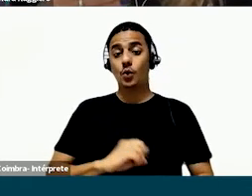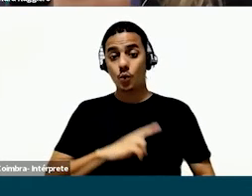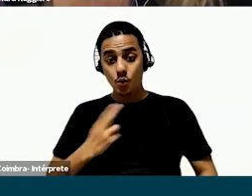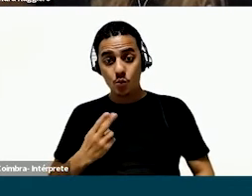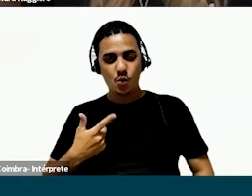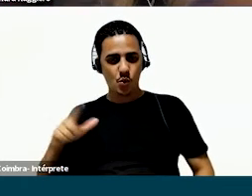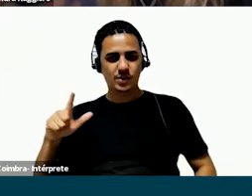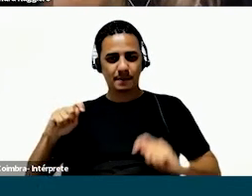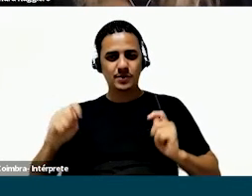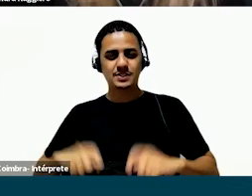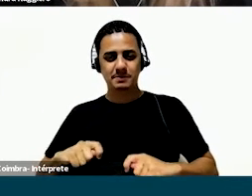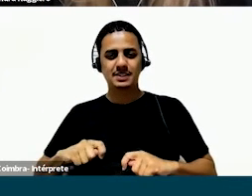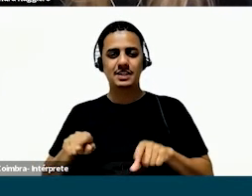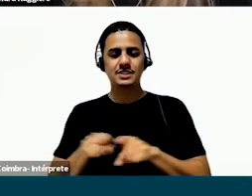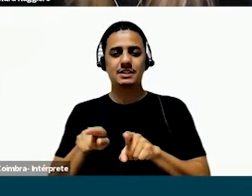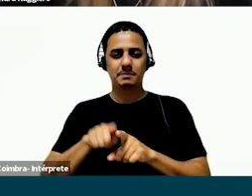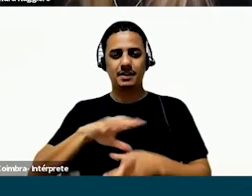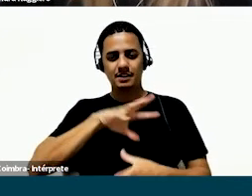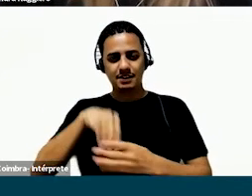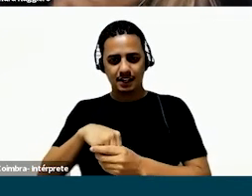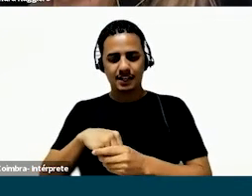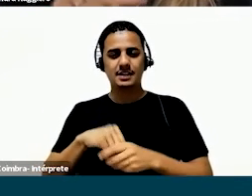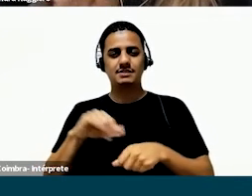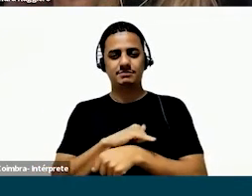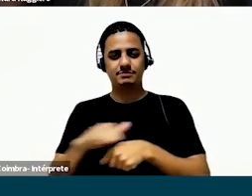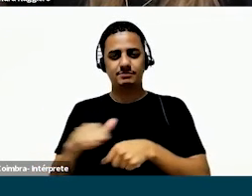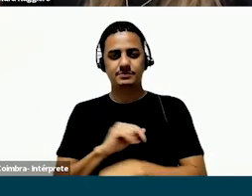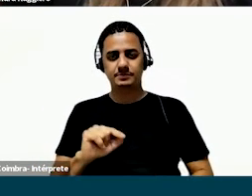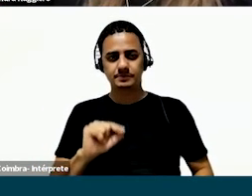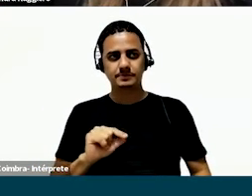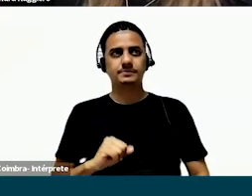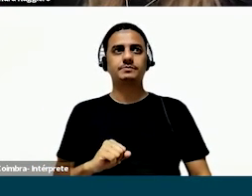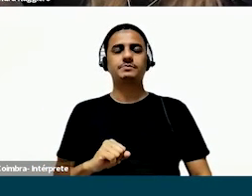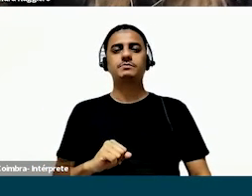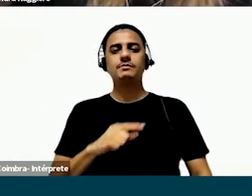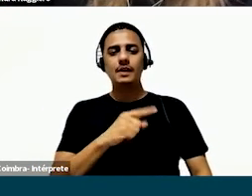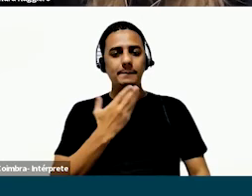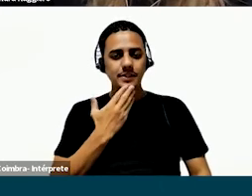Ou então, outra possibilidade dentro da ferramenta era também